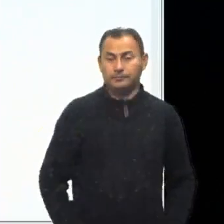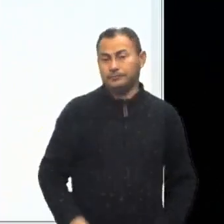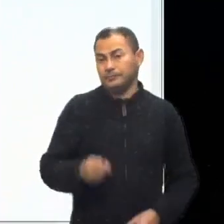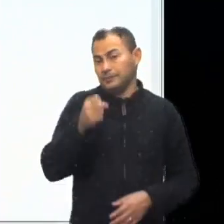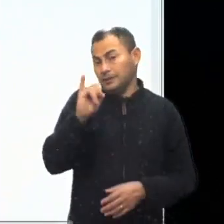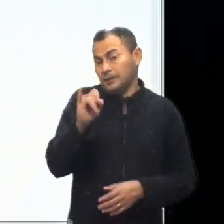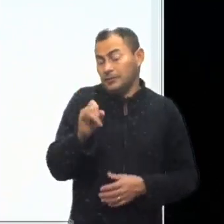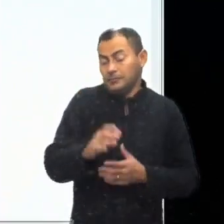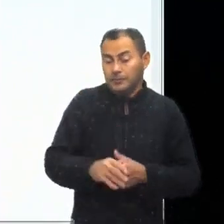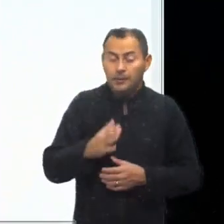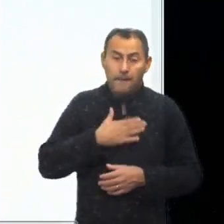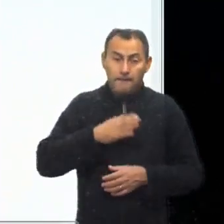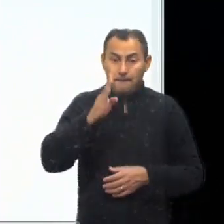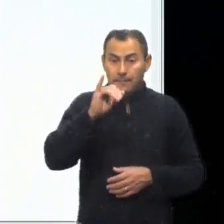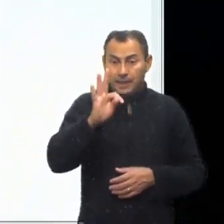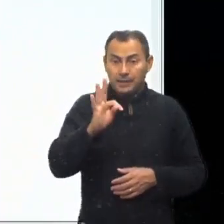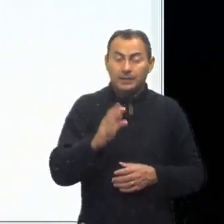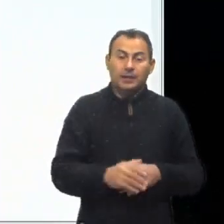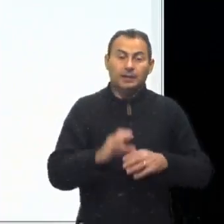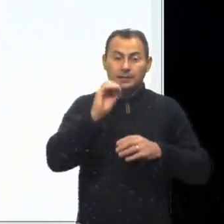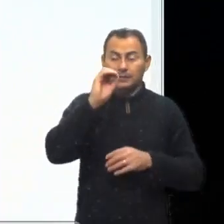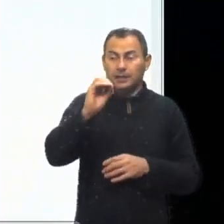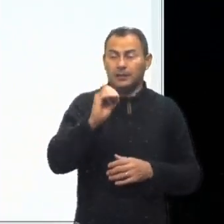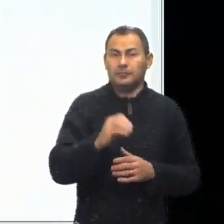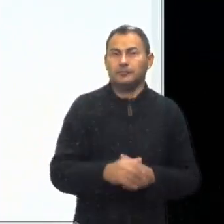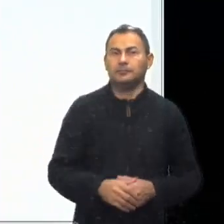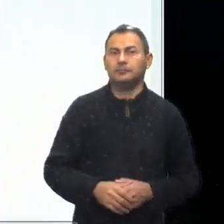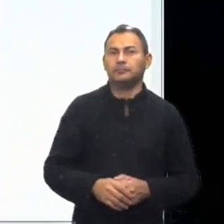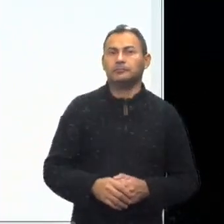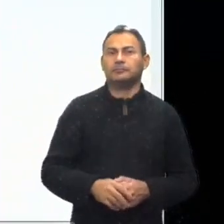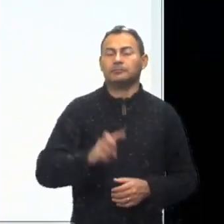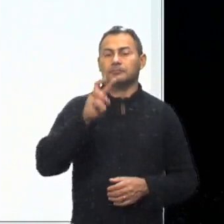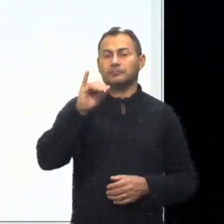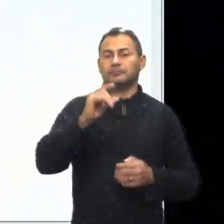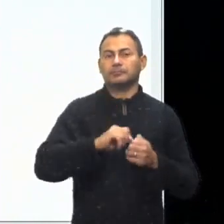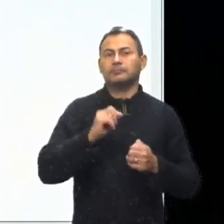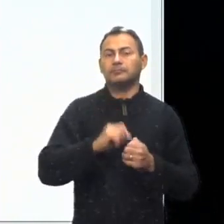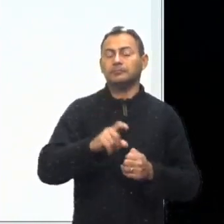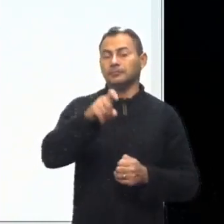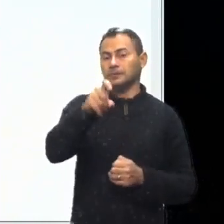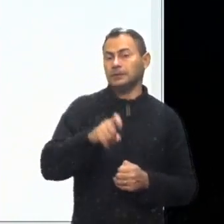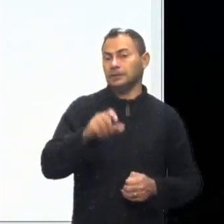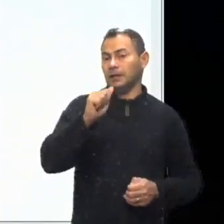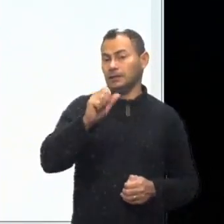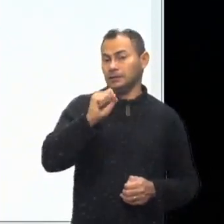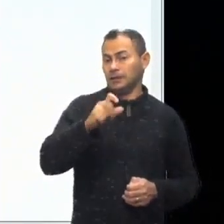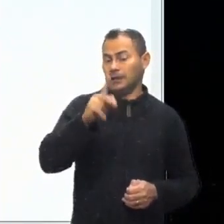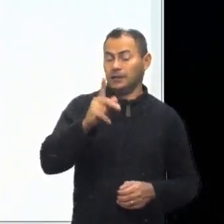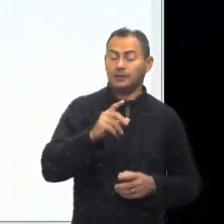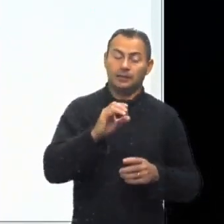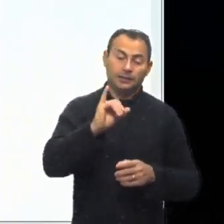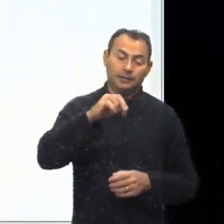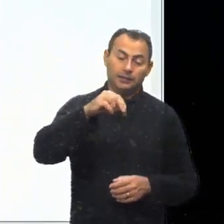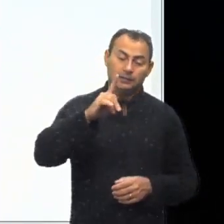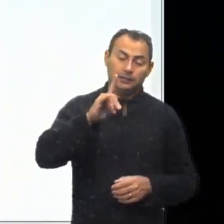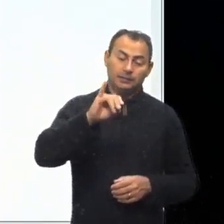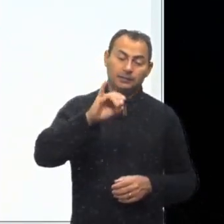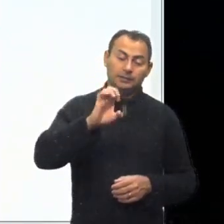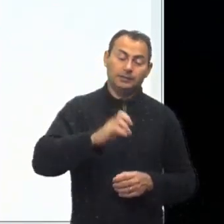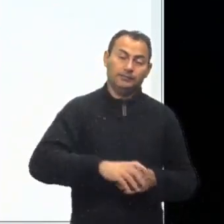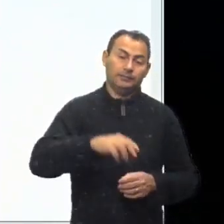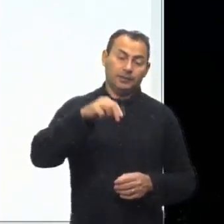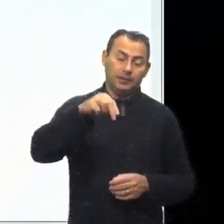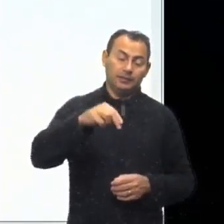Se o meu bit for 0, ele vai fazer com que o x-ASK naquele índice